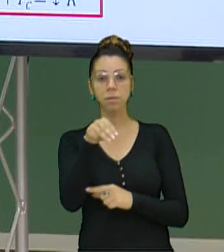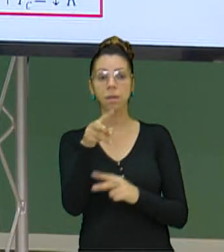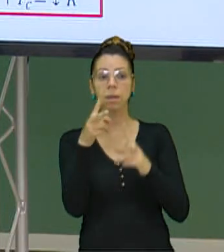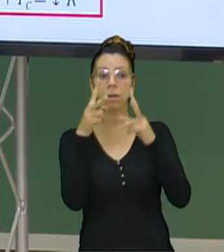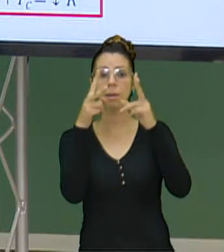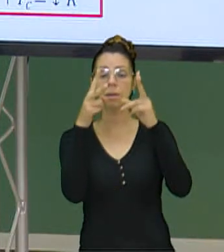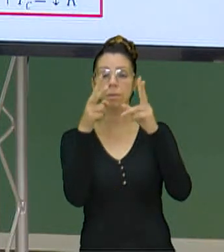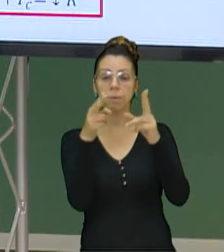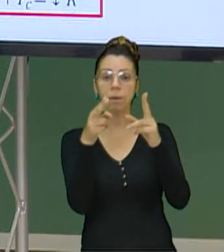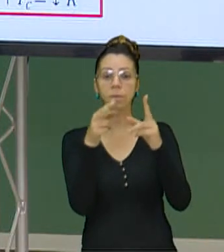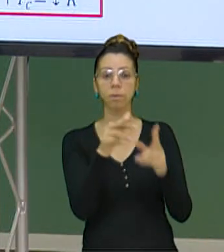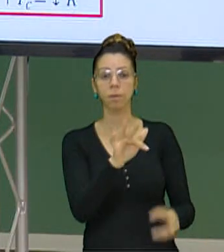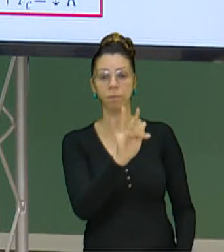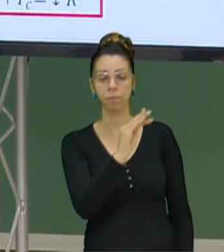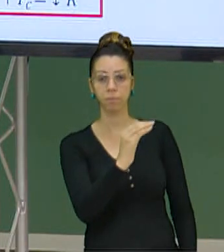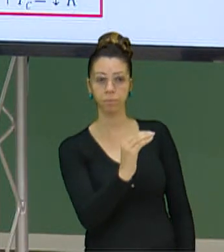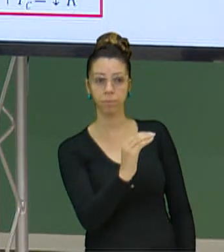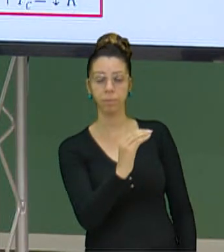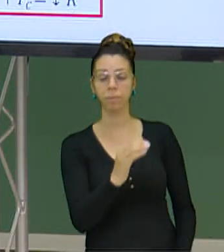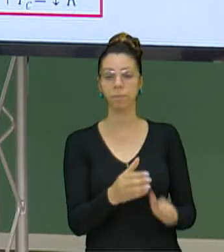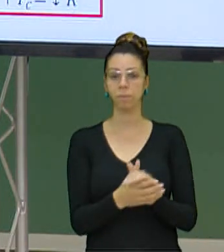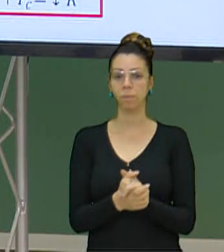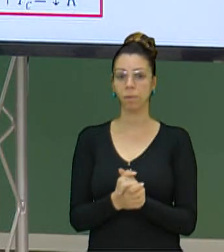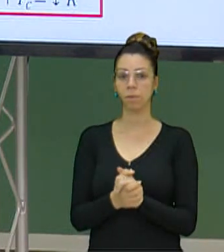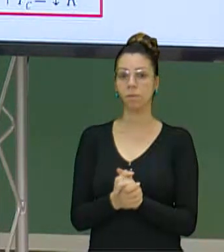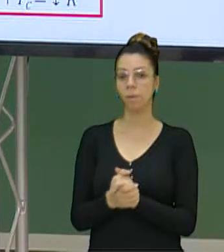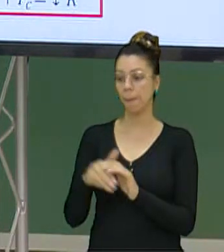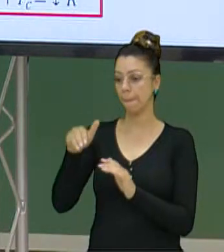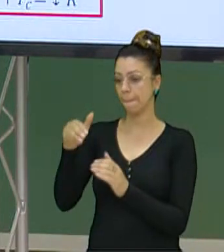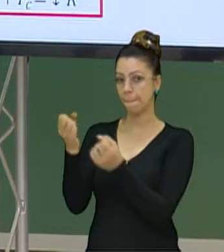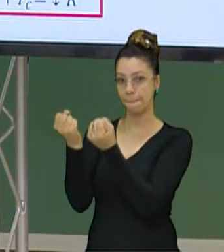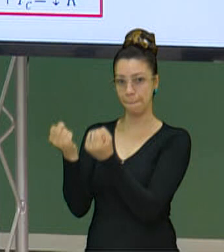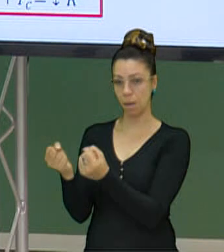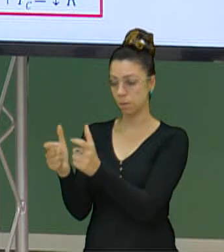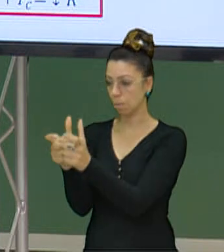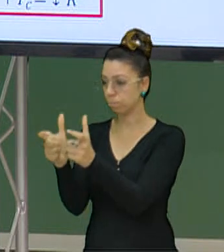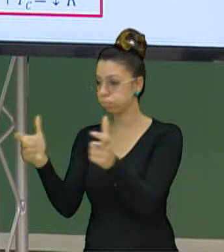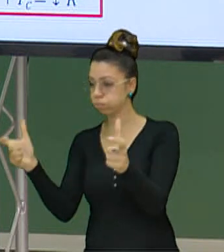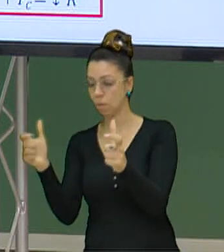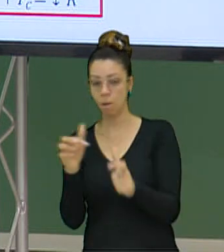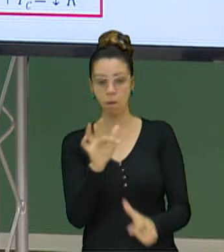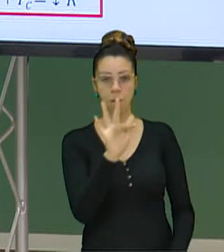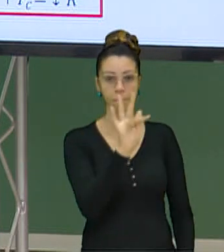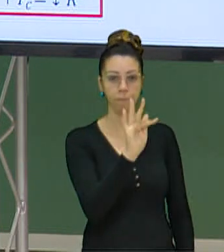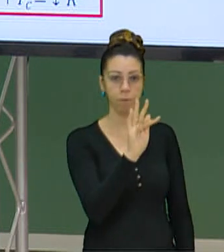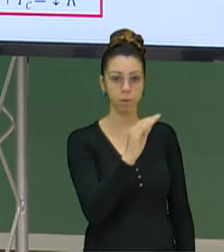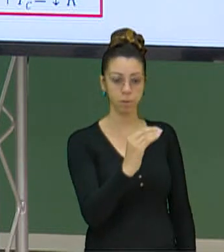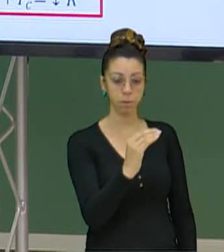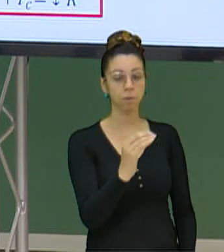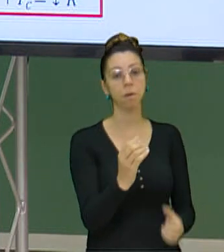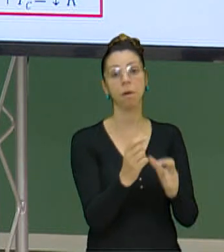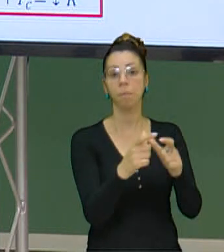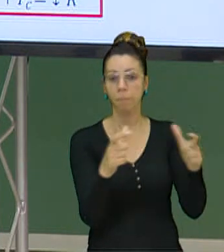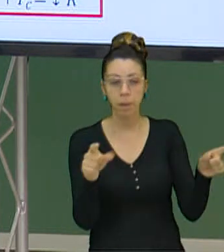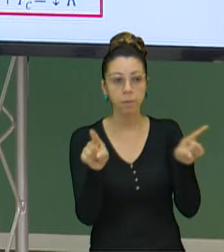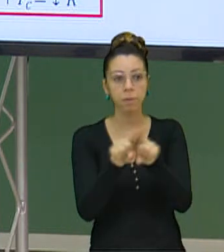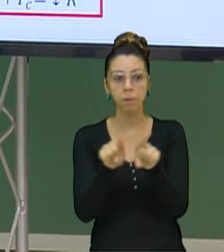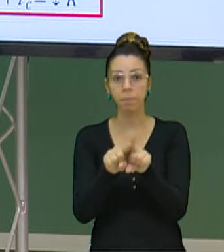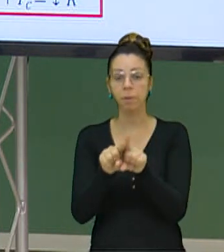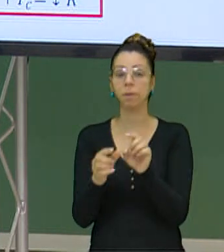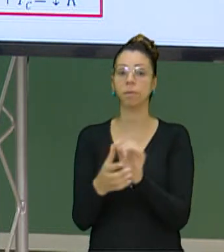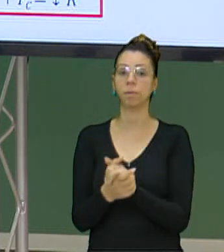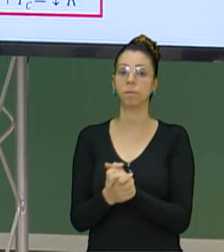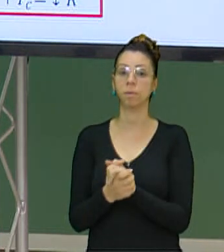força centrípeta, ou seja, se você aumenta a massa, a força centrípeta aumenta. Se você aumentar a velocidade, a